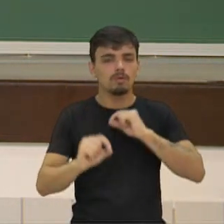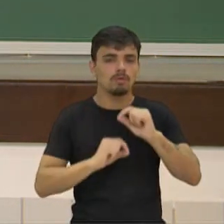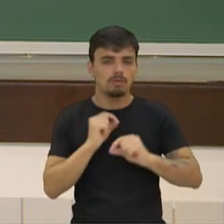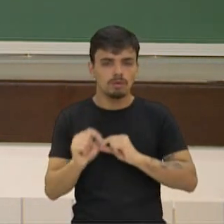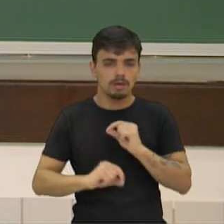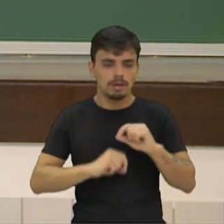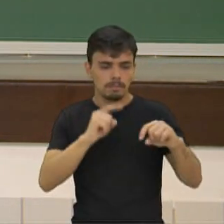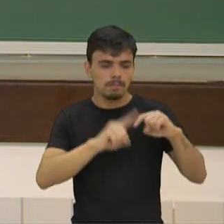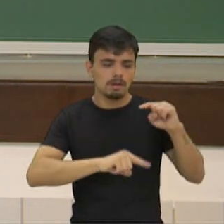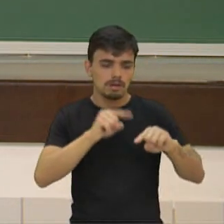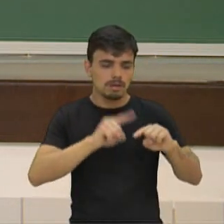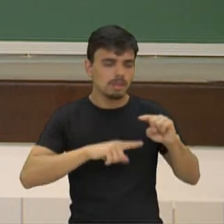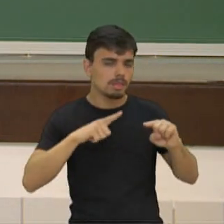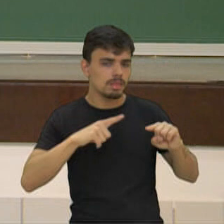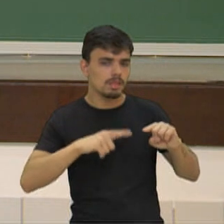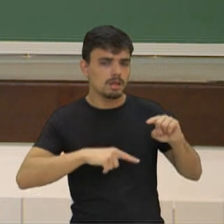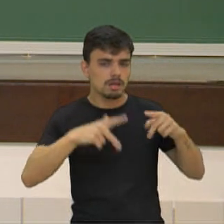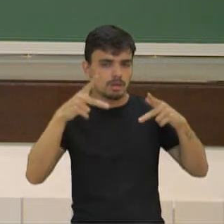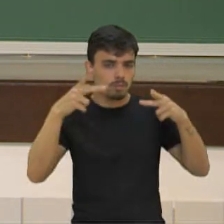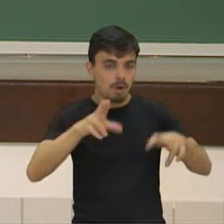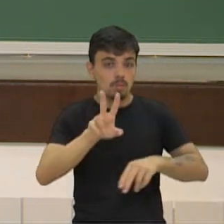tensão, normalmente, né?